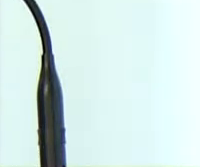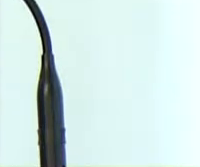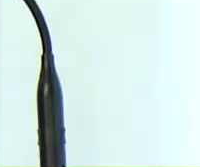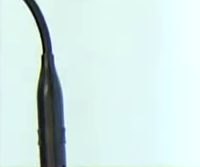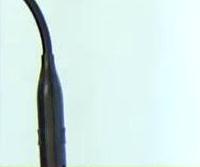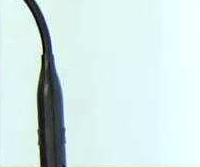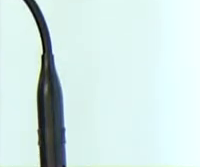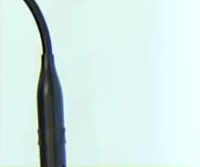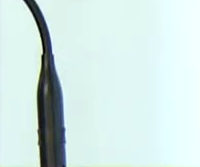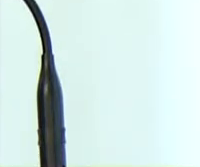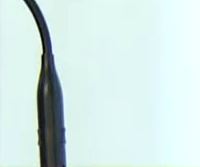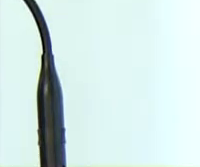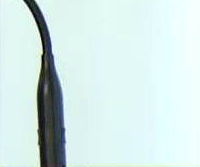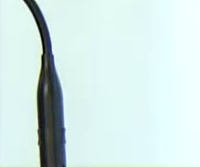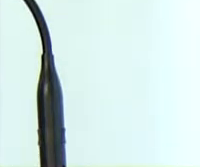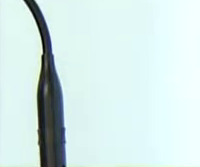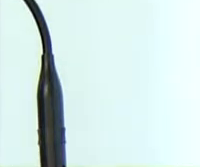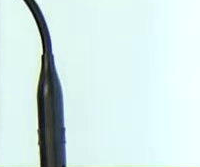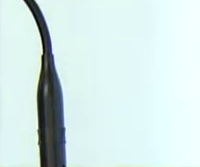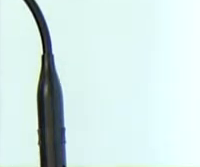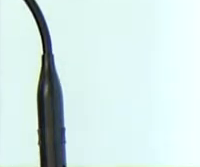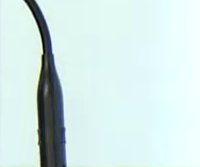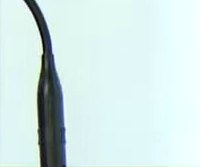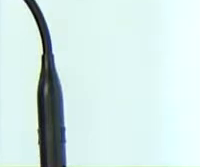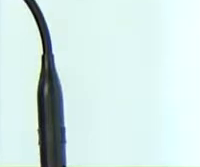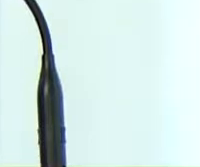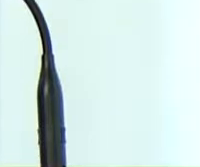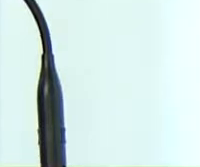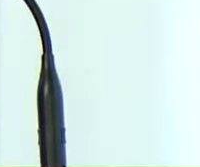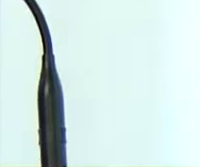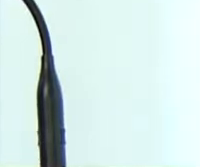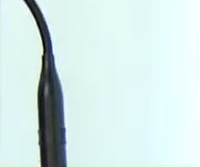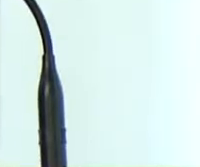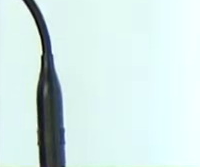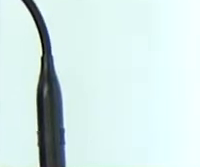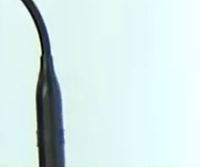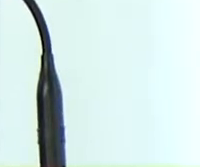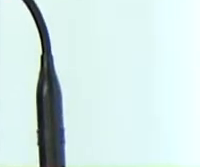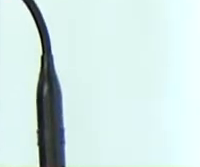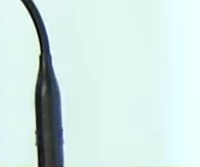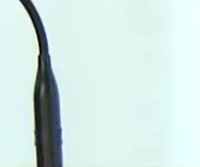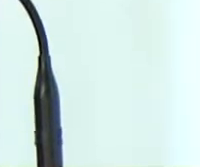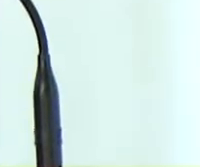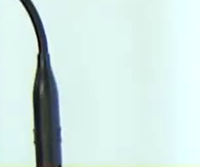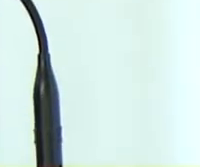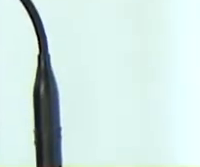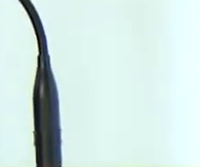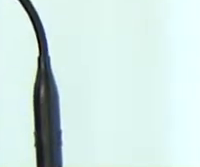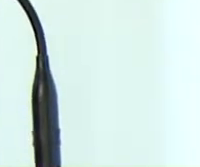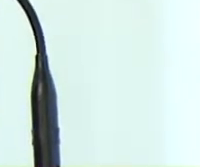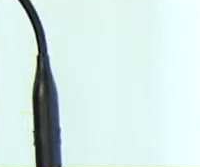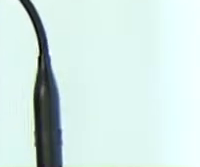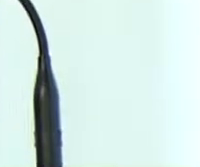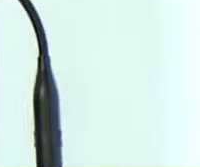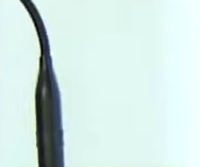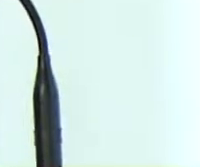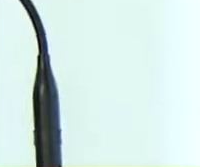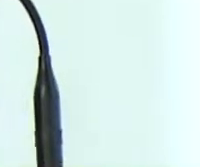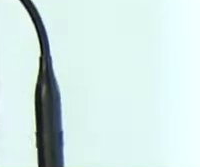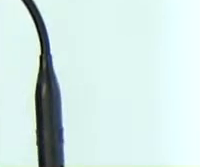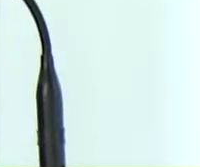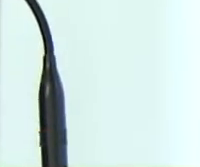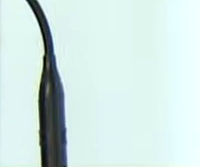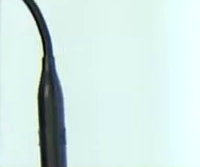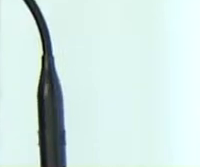a inconstitucionalidade de outras emendas. Não será um caso voto, absurdo, vereador é Vitão, possível. Então,